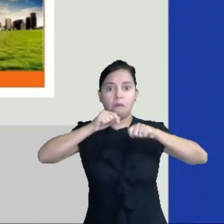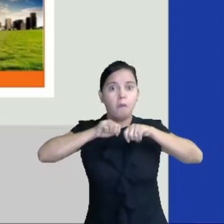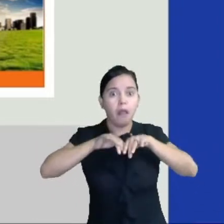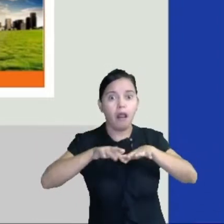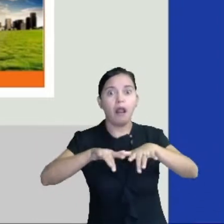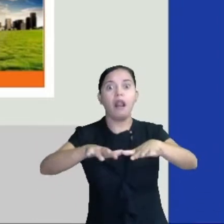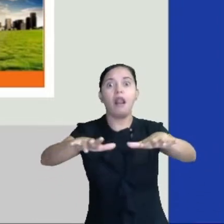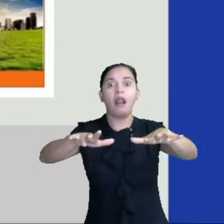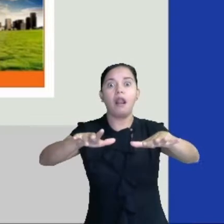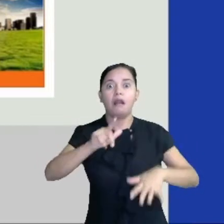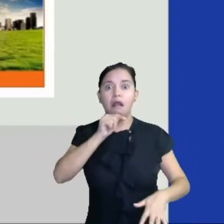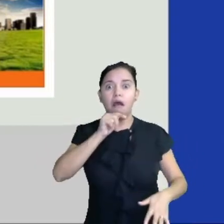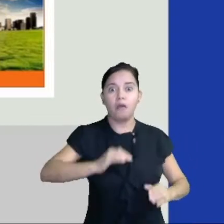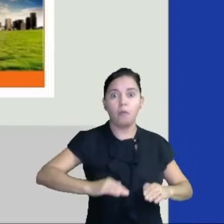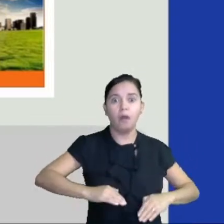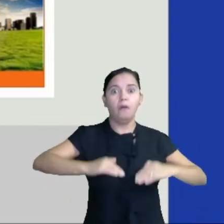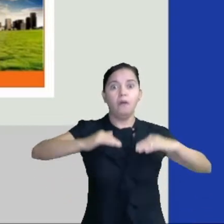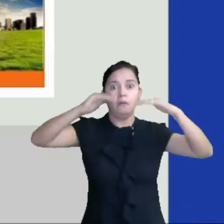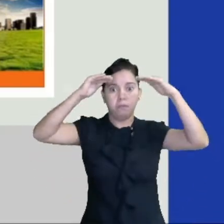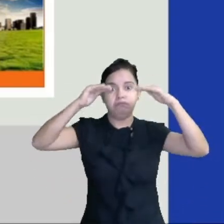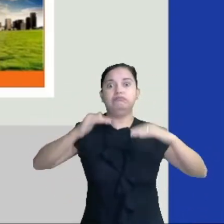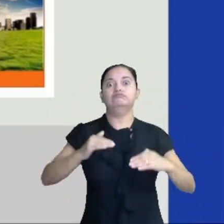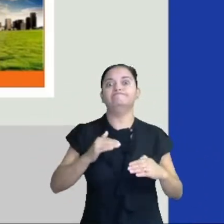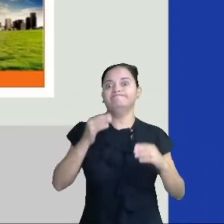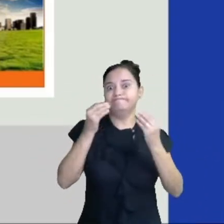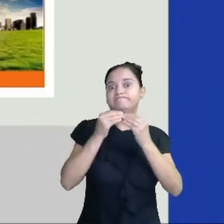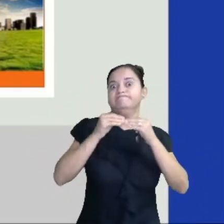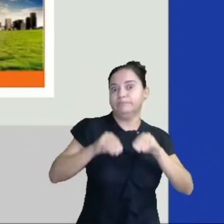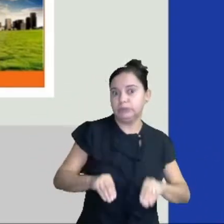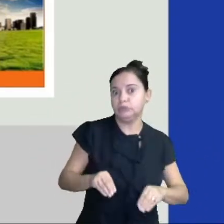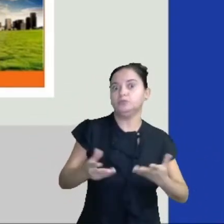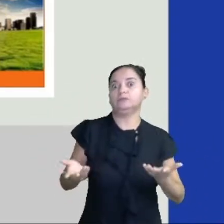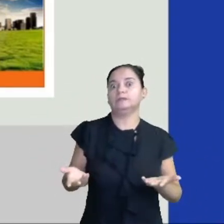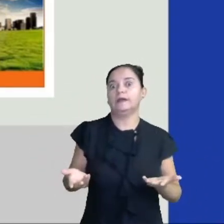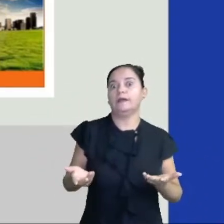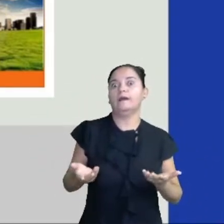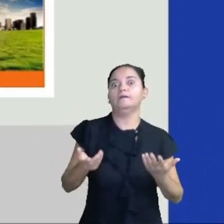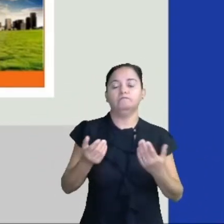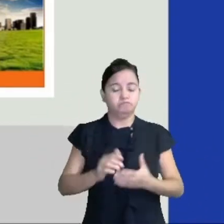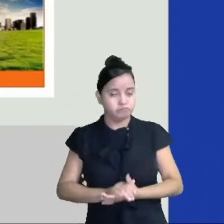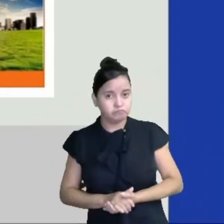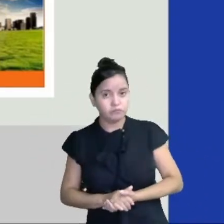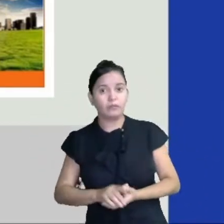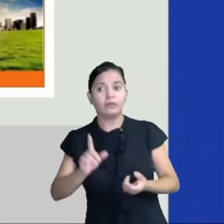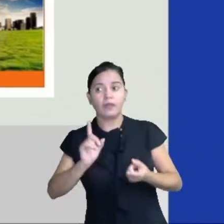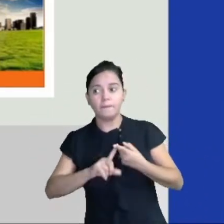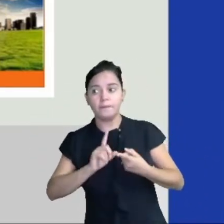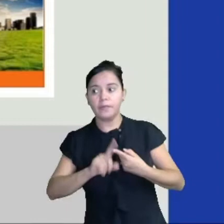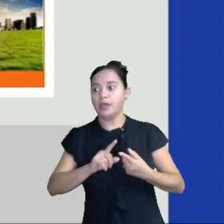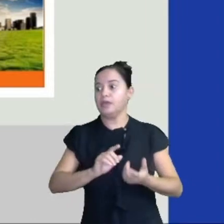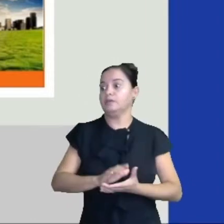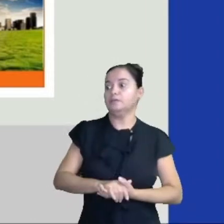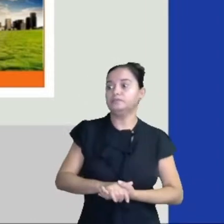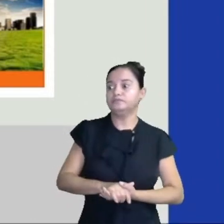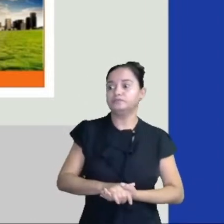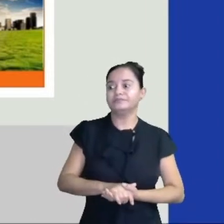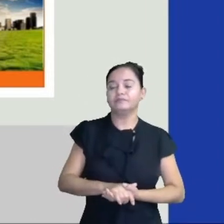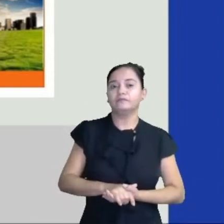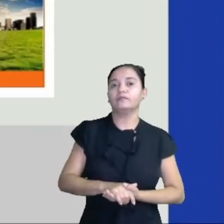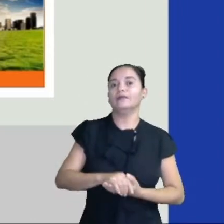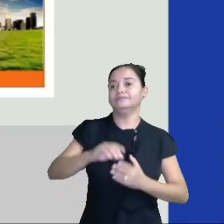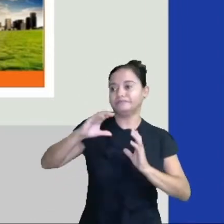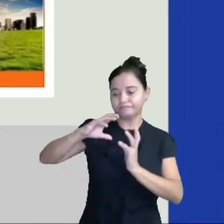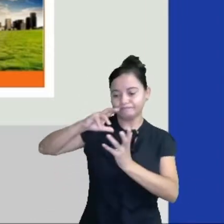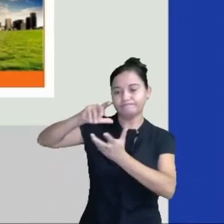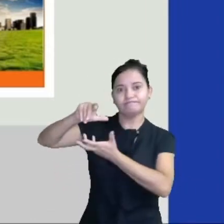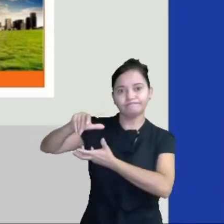chance de ter áreas que vão ter comprometimento do seu ambiente natural, sem falar do próprio aquecimento do